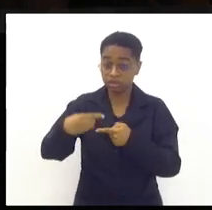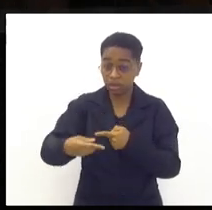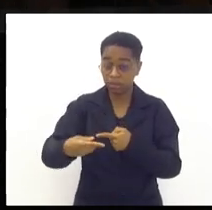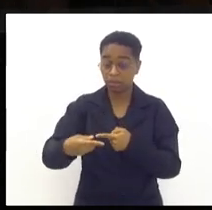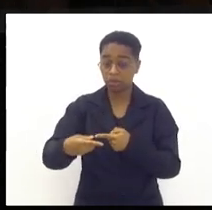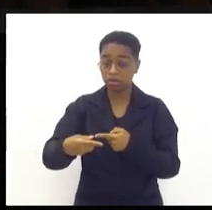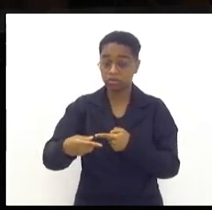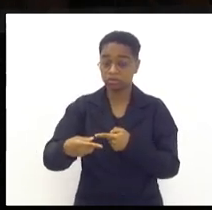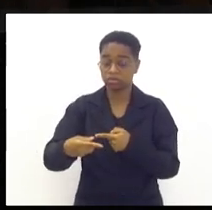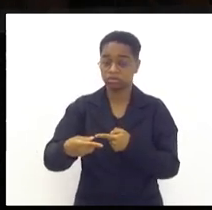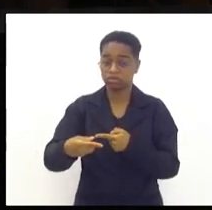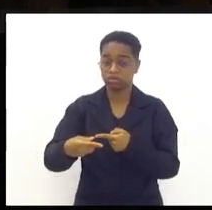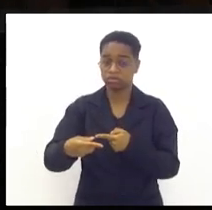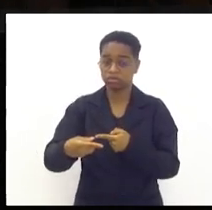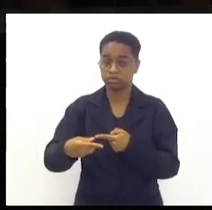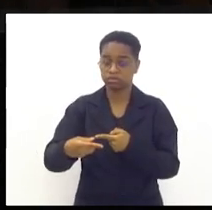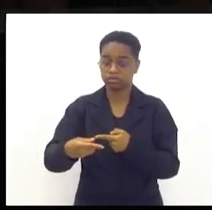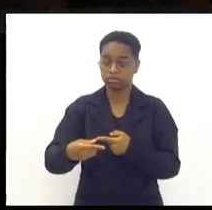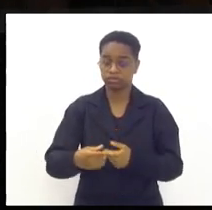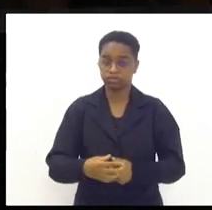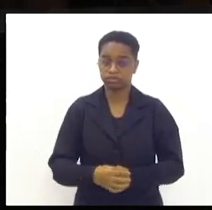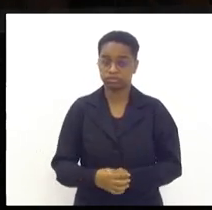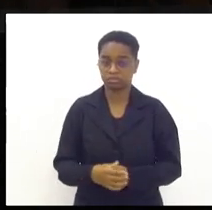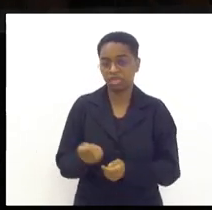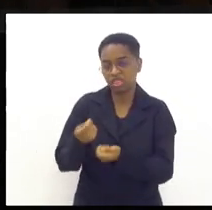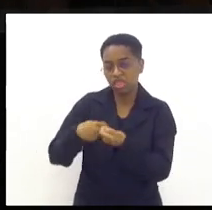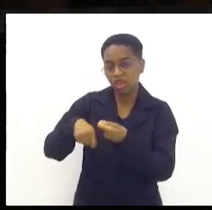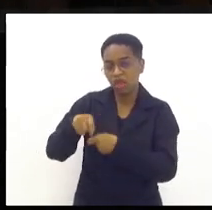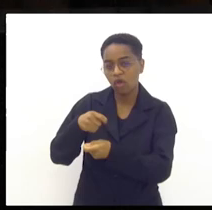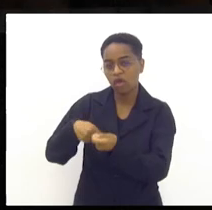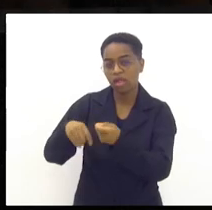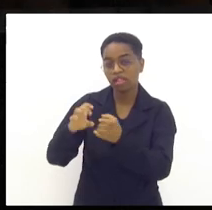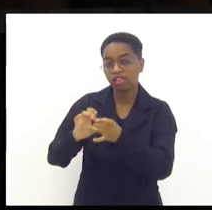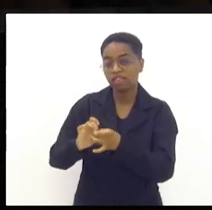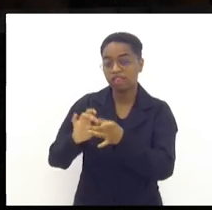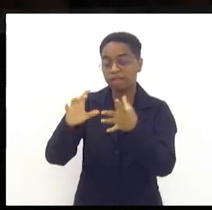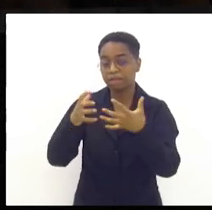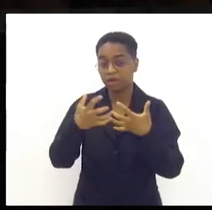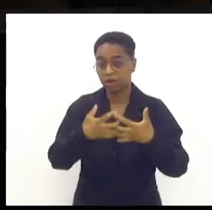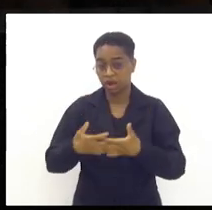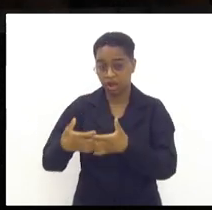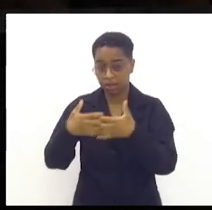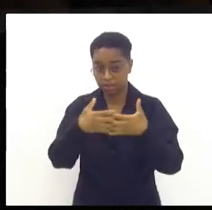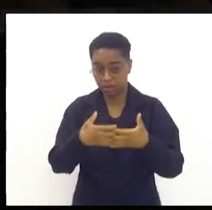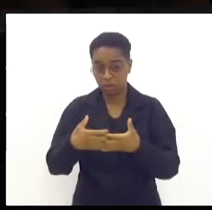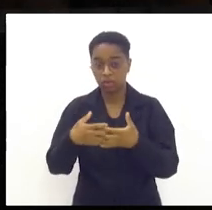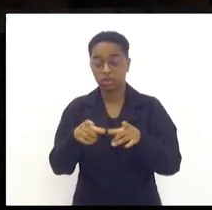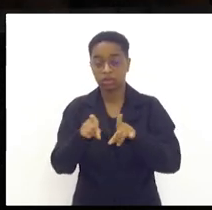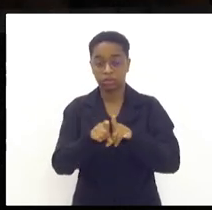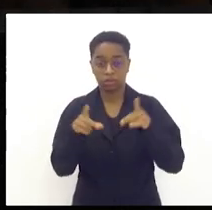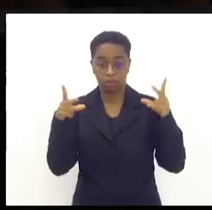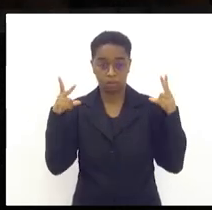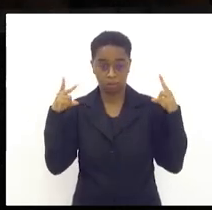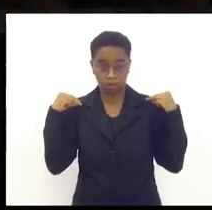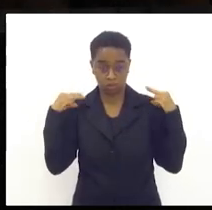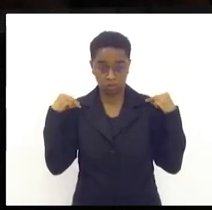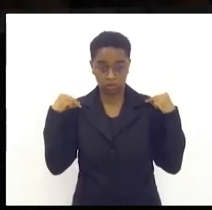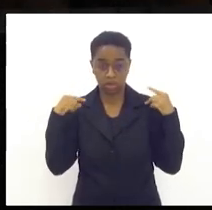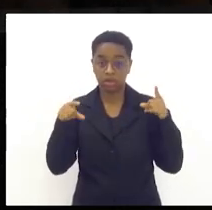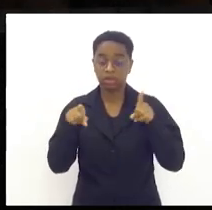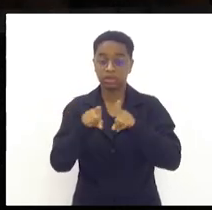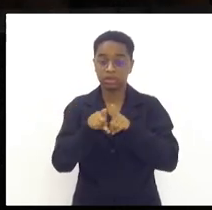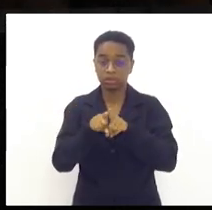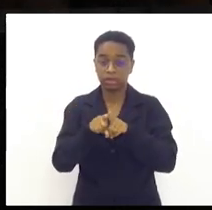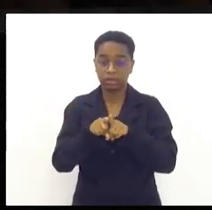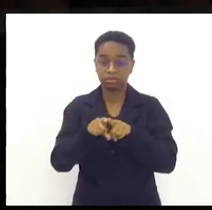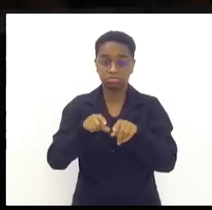negociaram no sentido de liberar o caminhão, a carga e o motorista, ainda